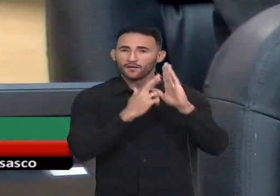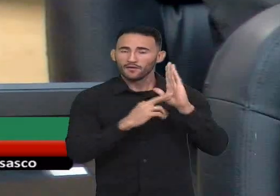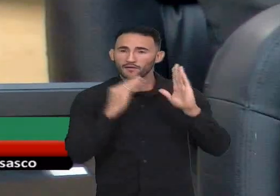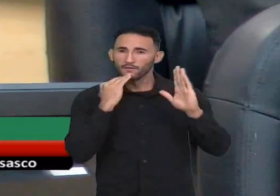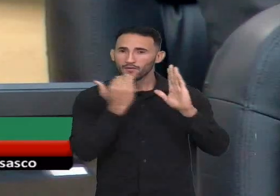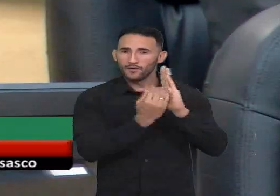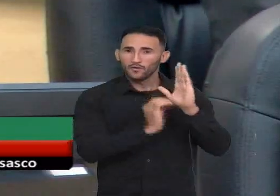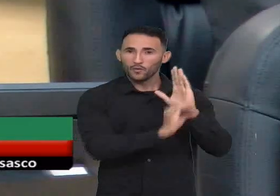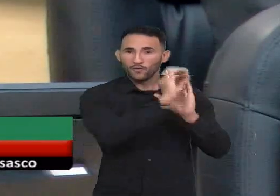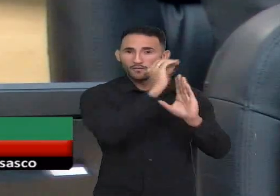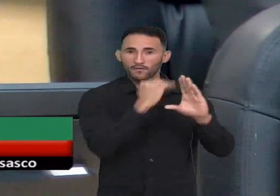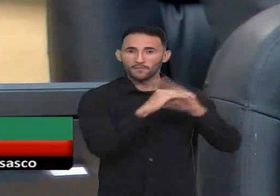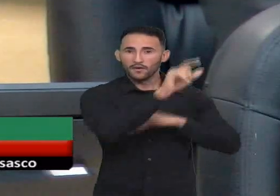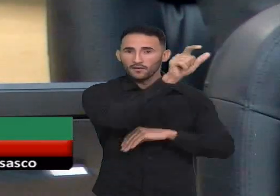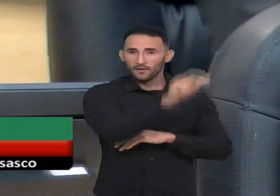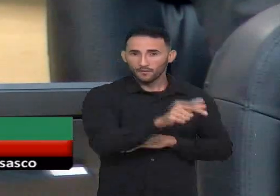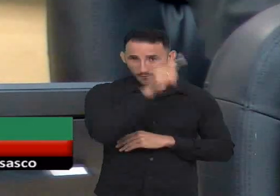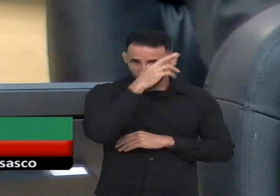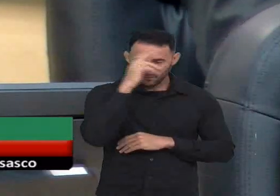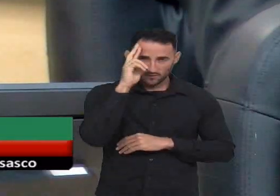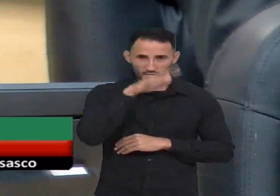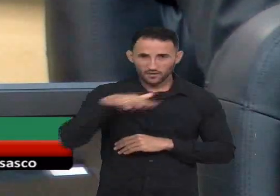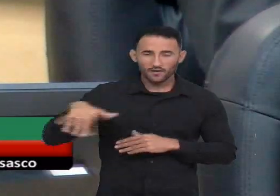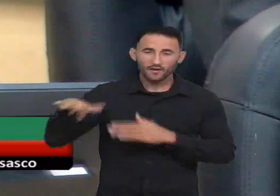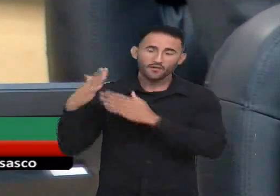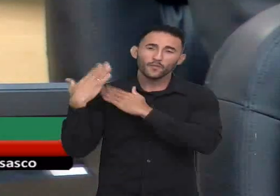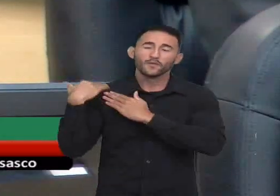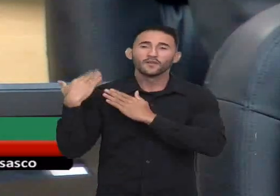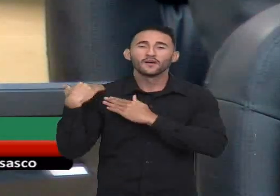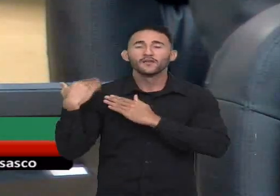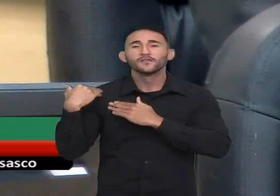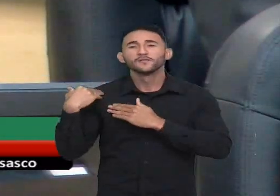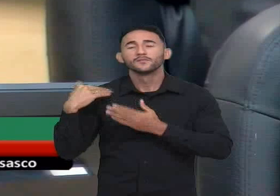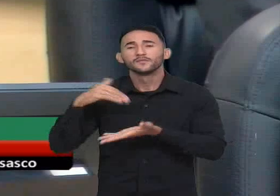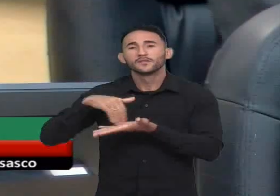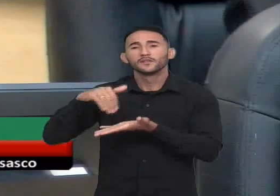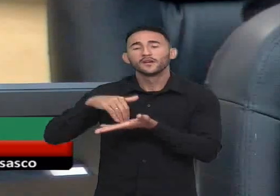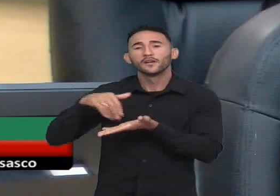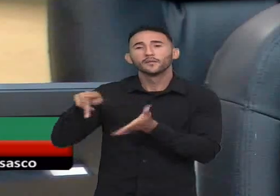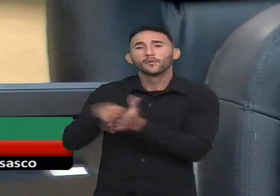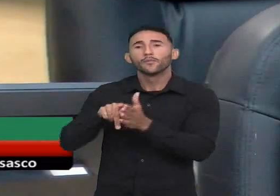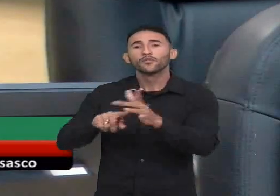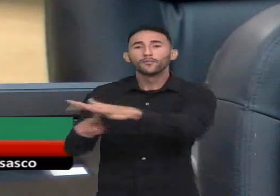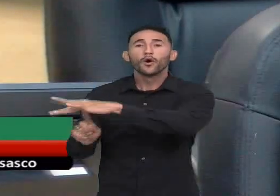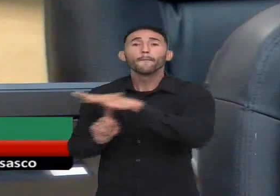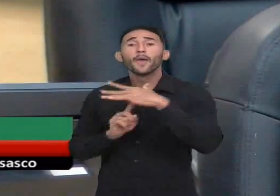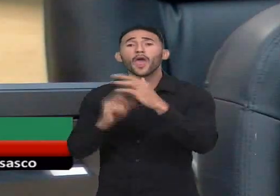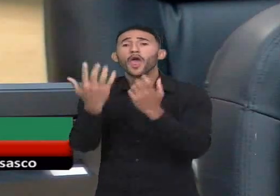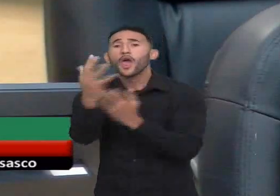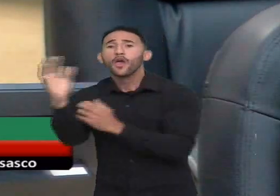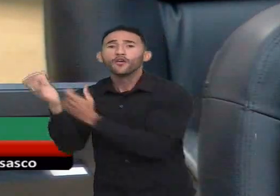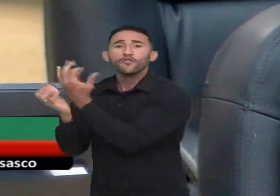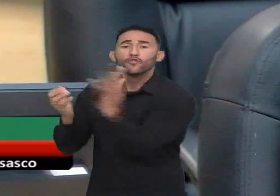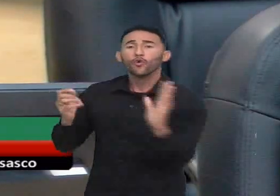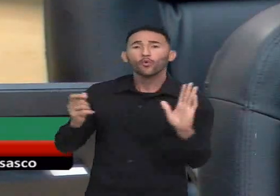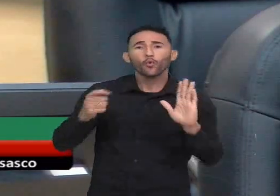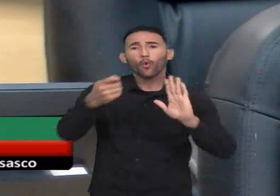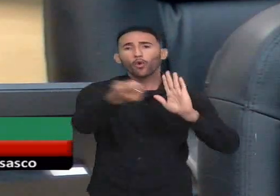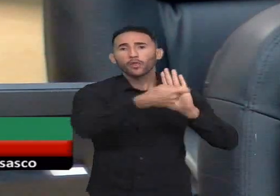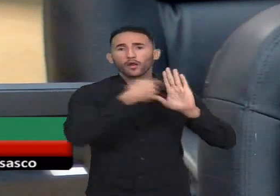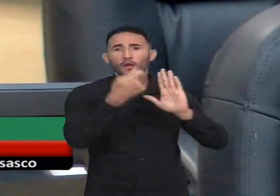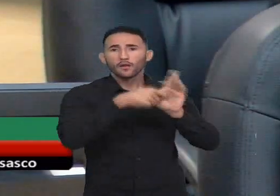senhor prefeito para que determine ao setor competente da Secretaria do Meio Ambiente contratação de